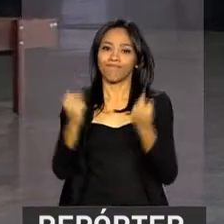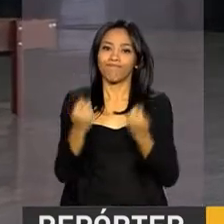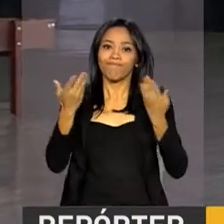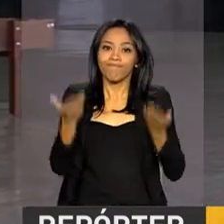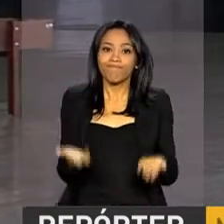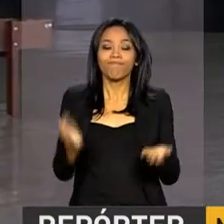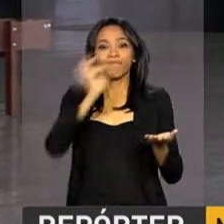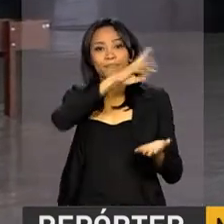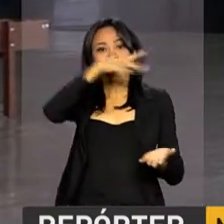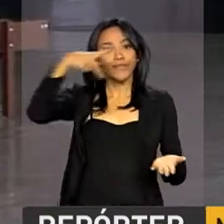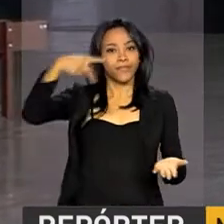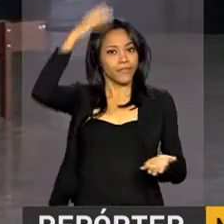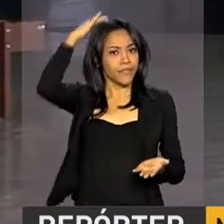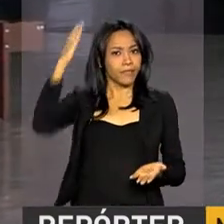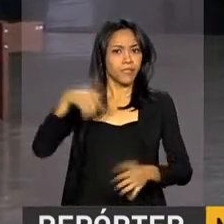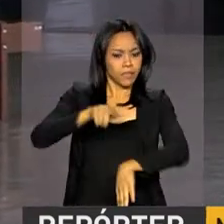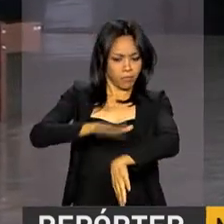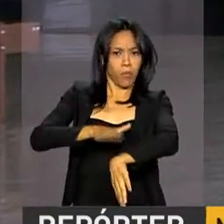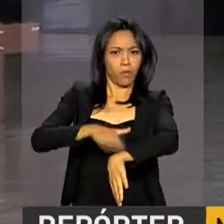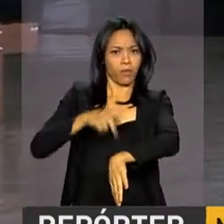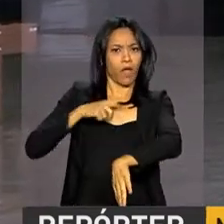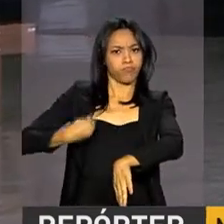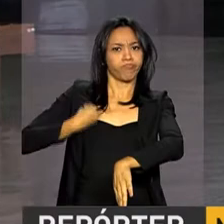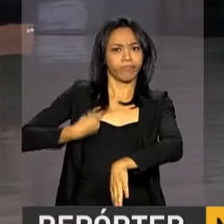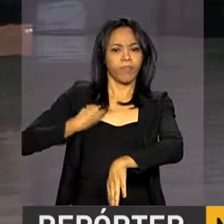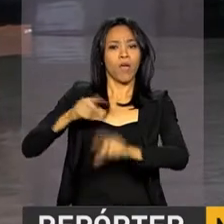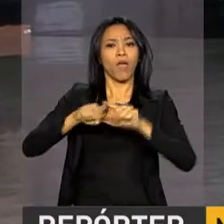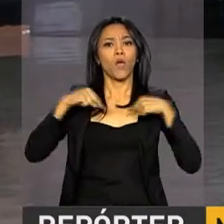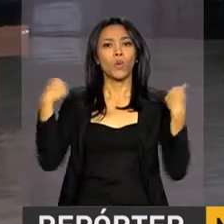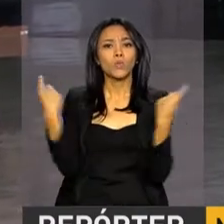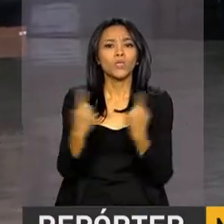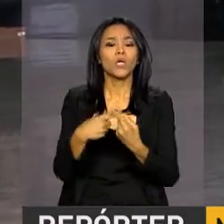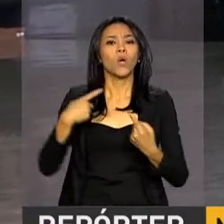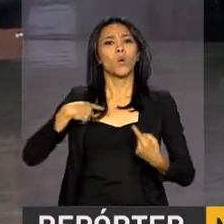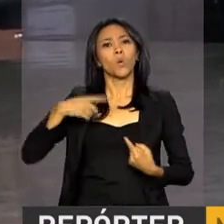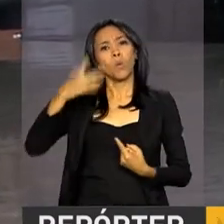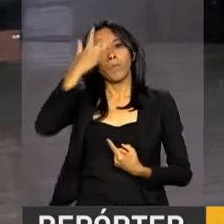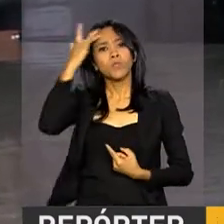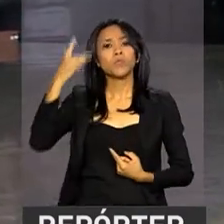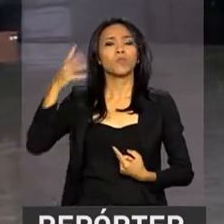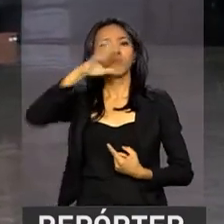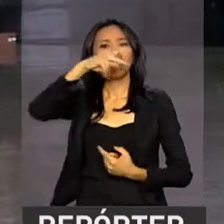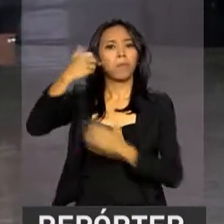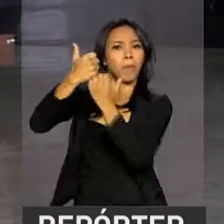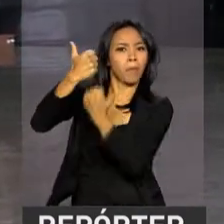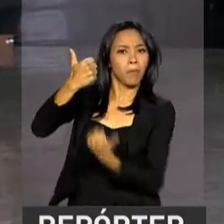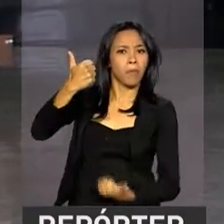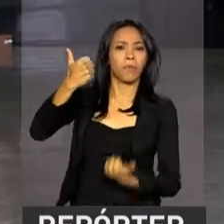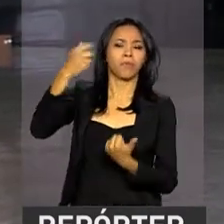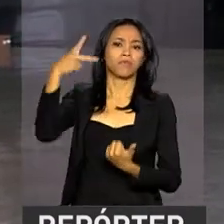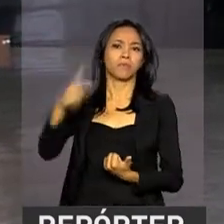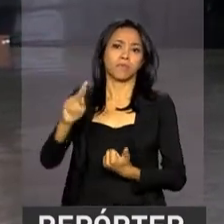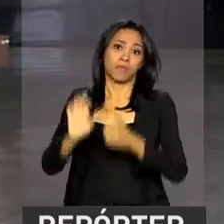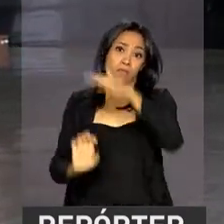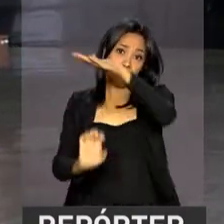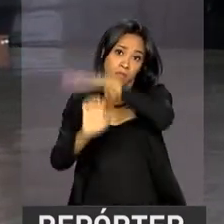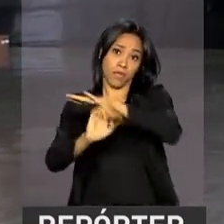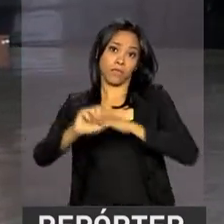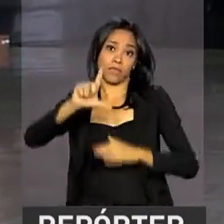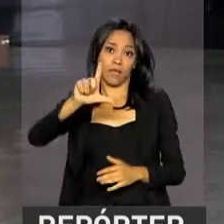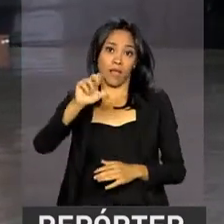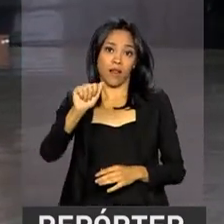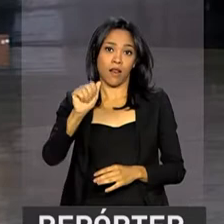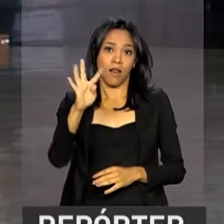presidente michel temer se reúne neste momento com executivos do grupo latam airlines e ontem o presidente